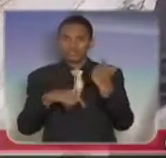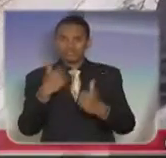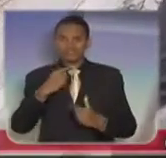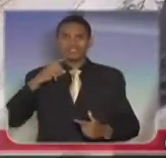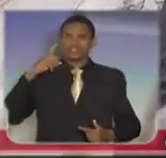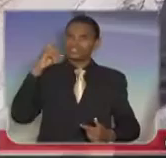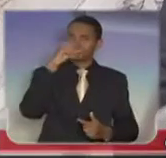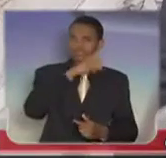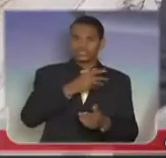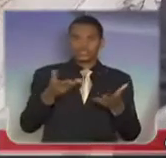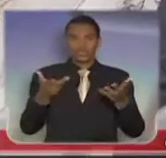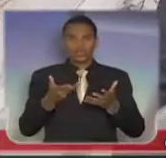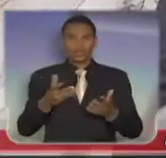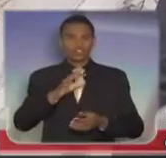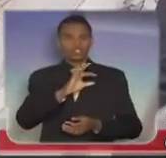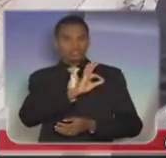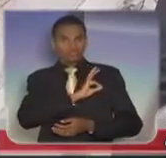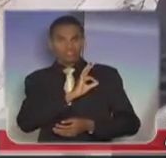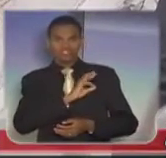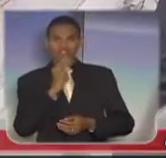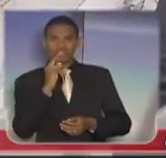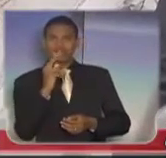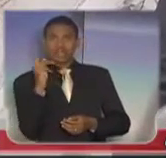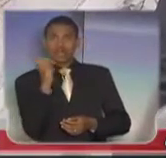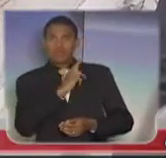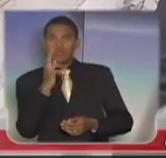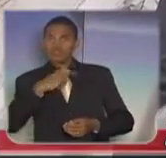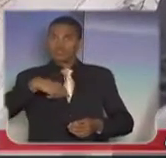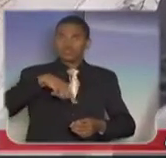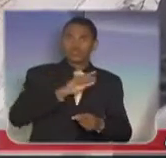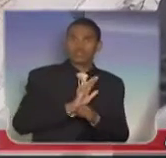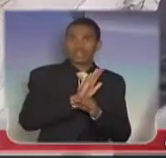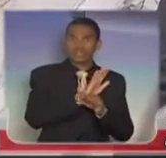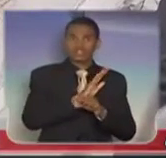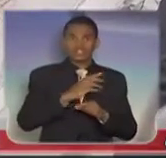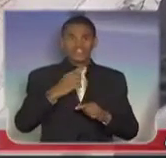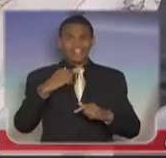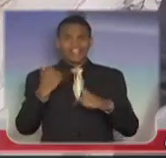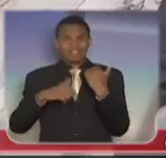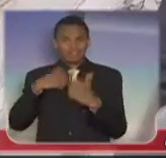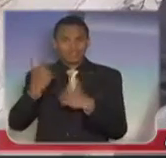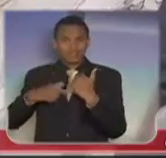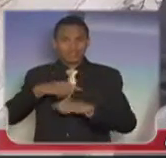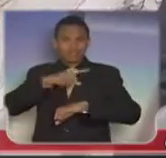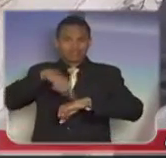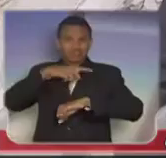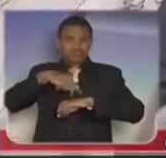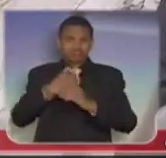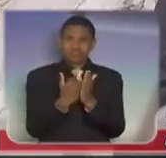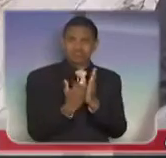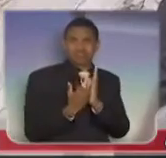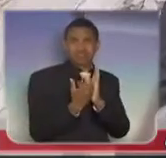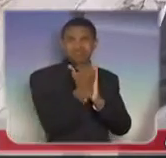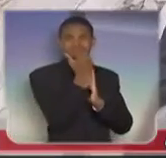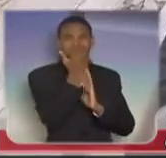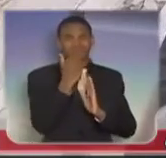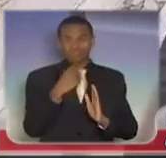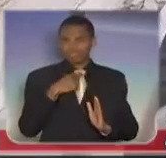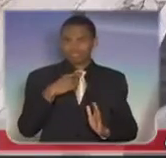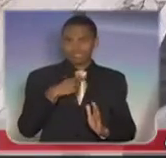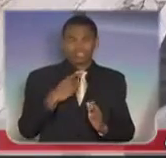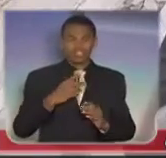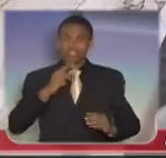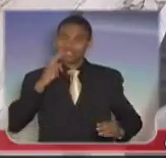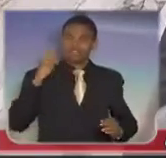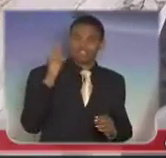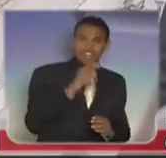militar ele pega uma ocorrência ele passa o seu horário de serviço fazendo um flagrante o delegado de polícia faz o